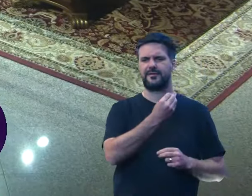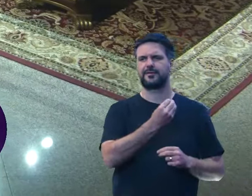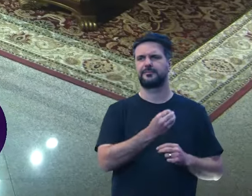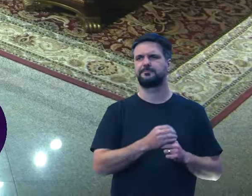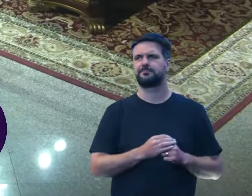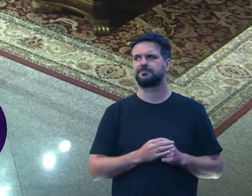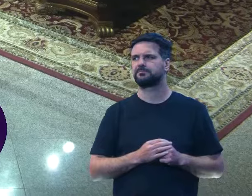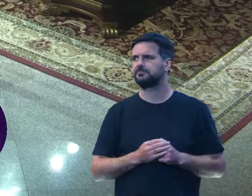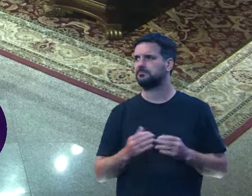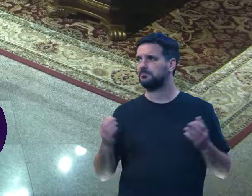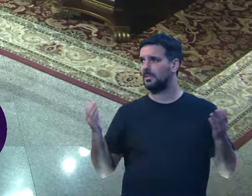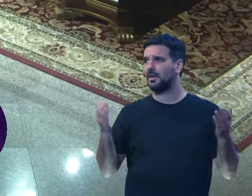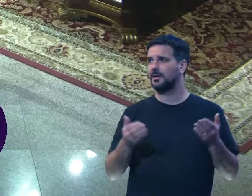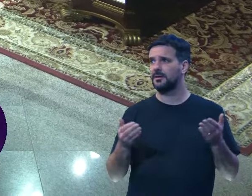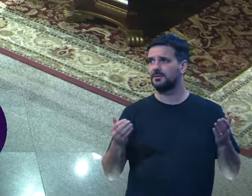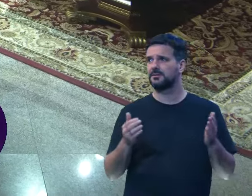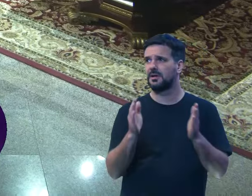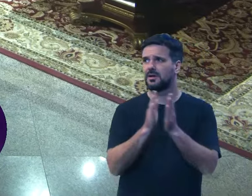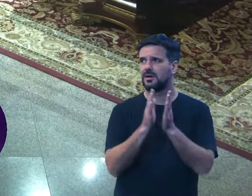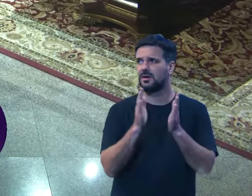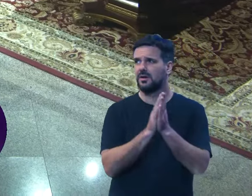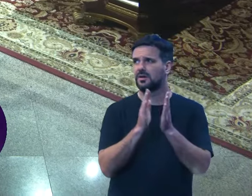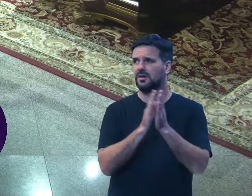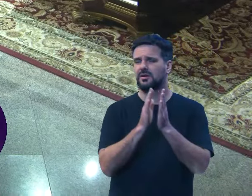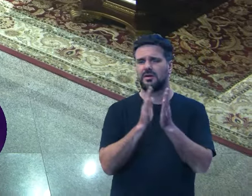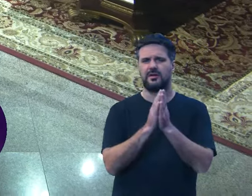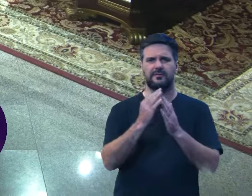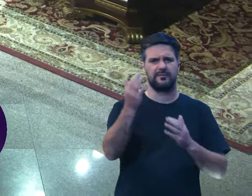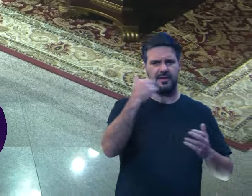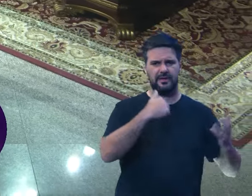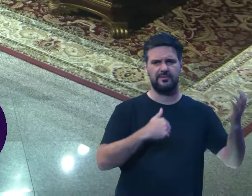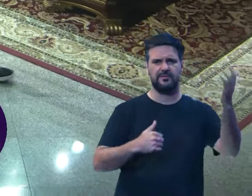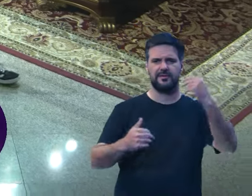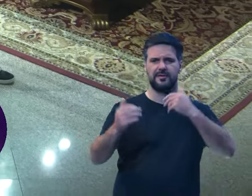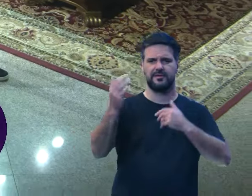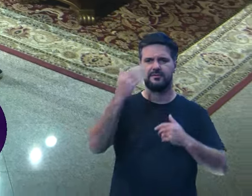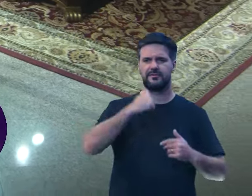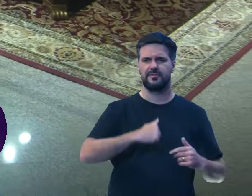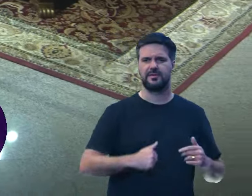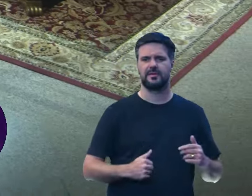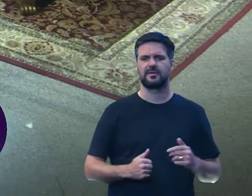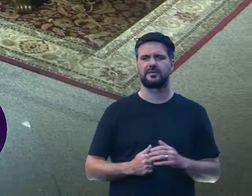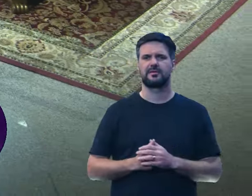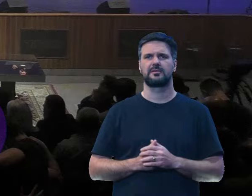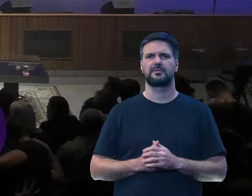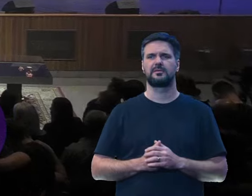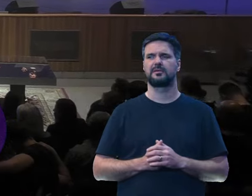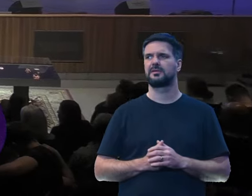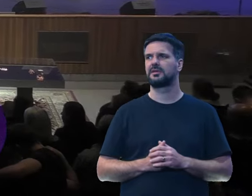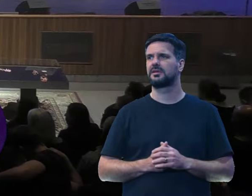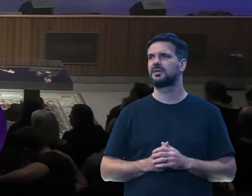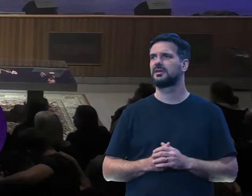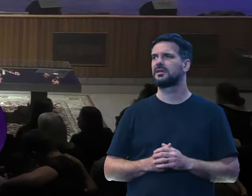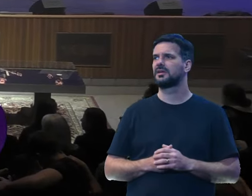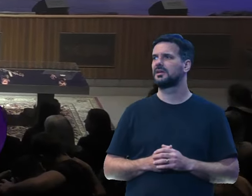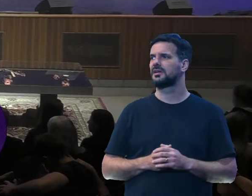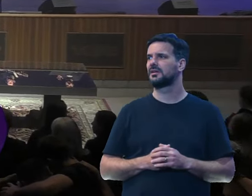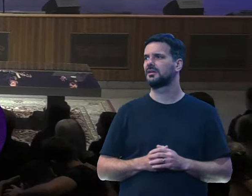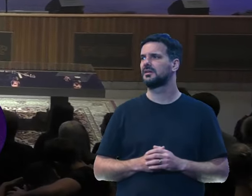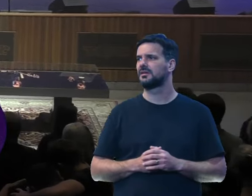Quero chamar também o pessoal para vir aqui orar. Vem aqui, vem aqui. Eu vou ficar aqui até vir.